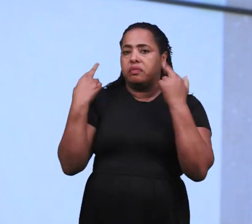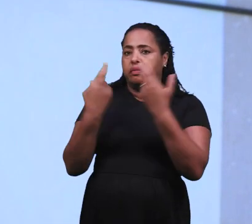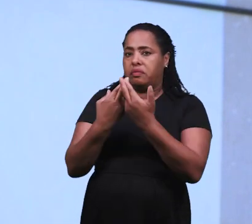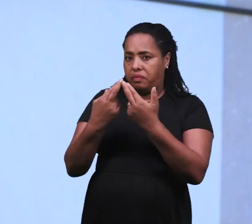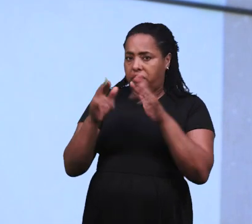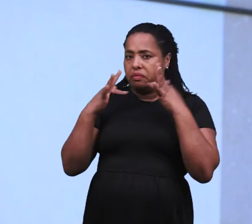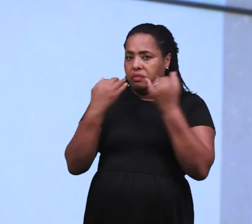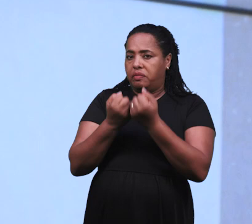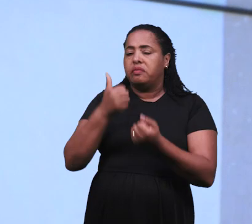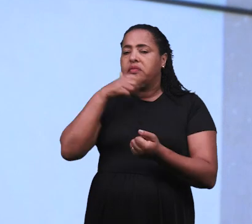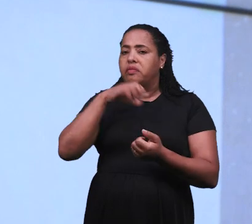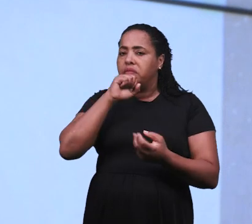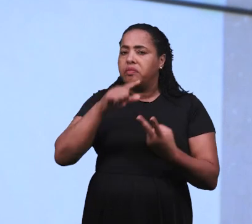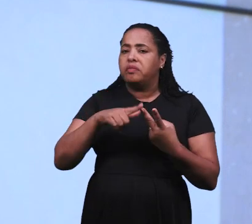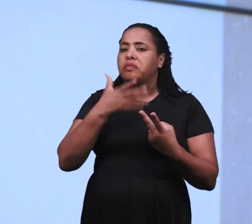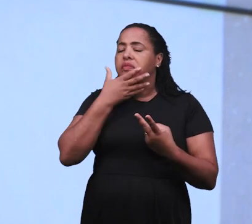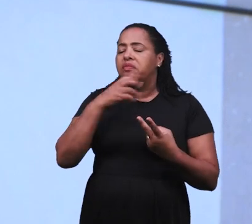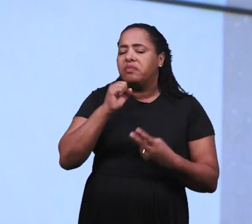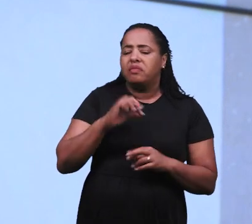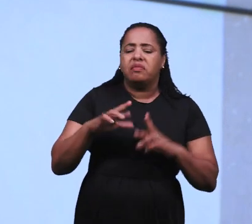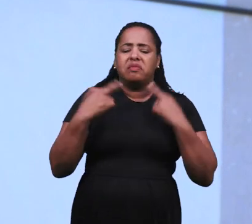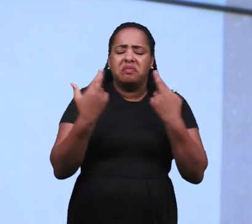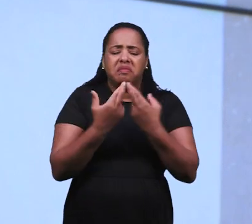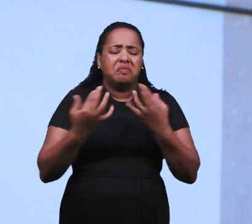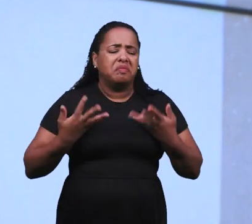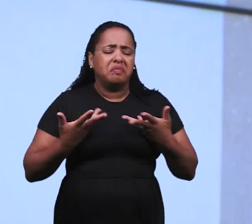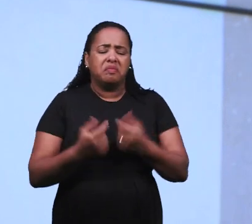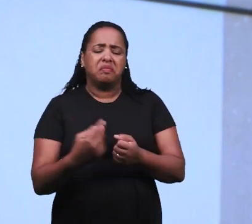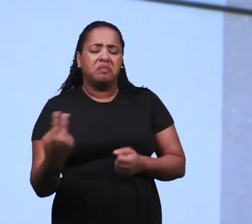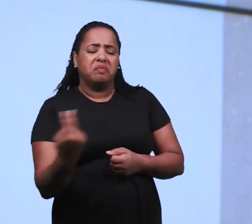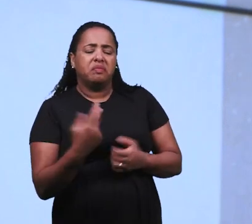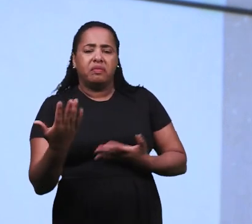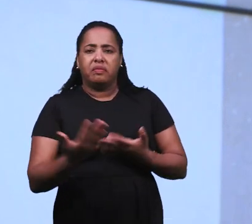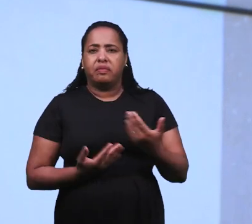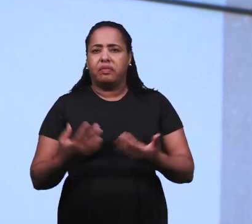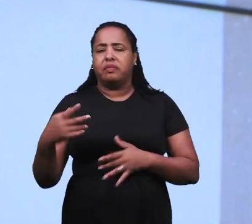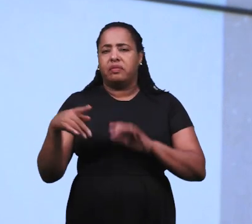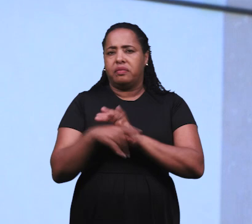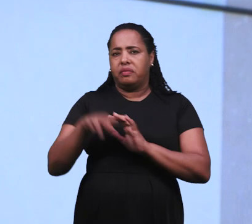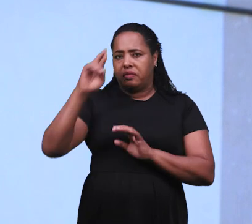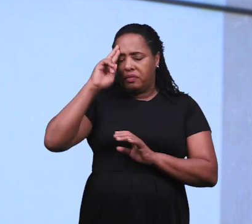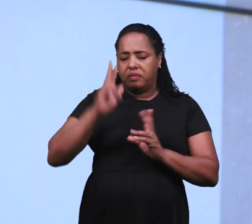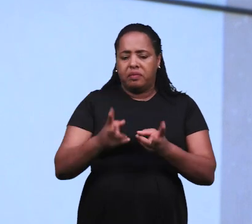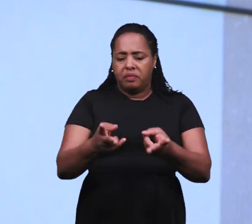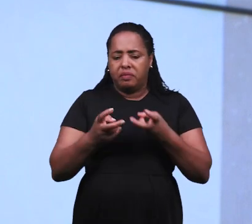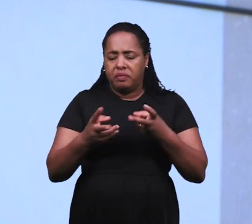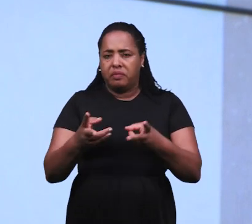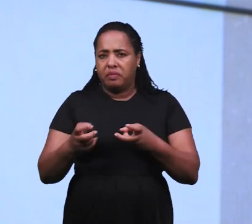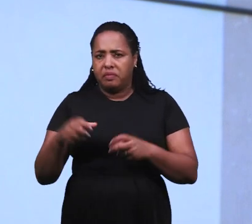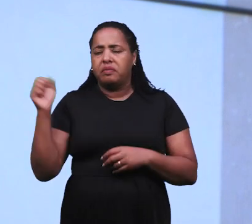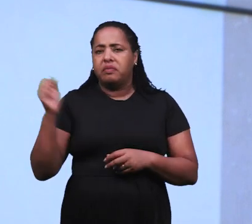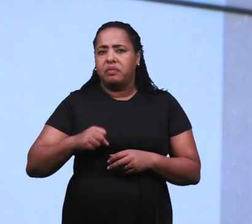o pai e a mãe. E foi uma reunião maravilhosa, assim, servos do Senhor, que perceberam que poderiam,